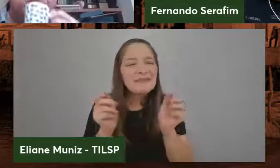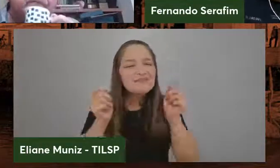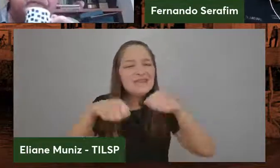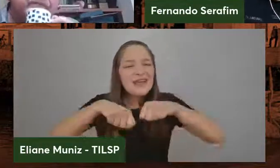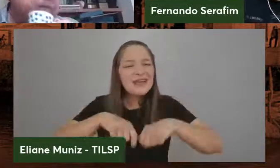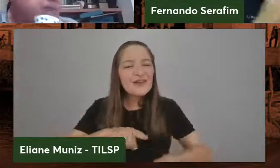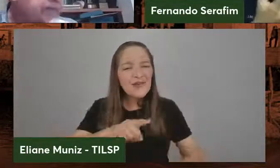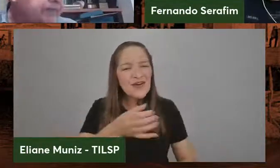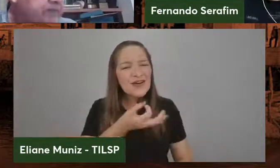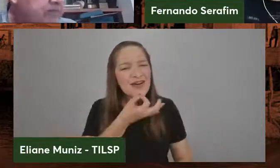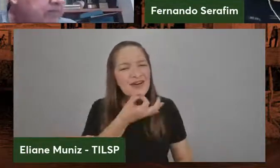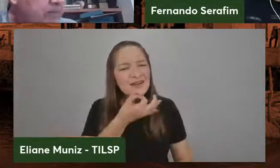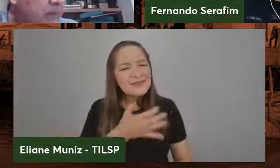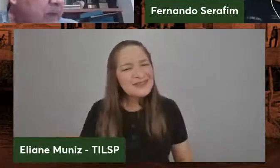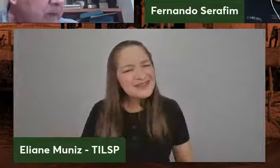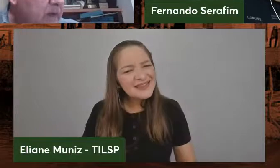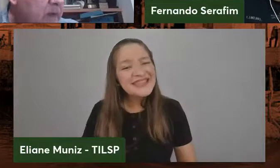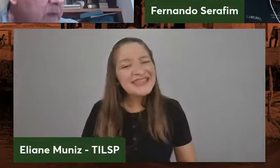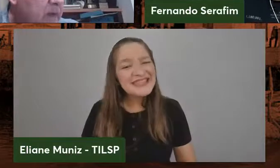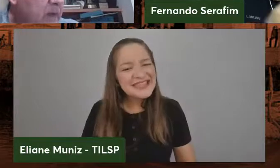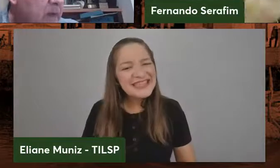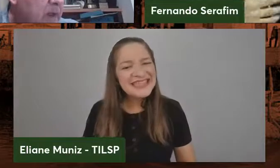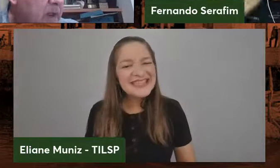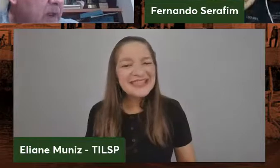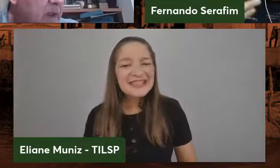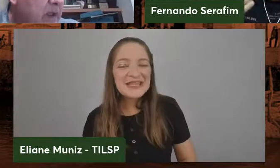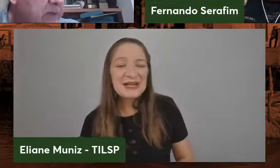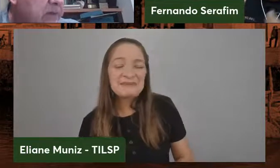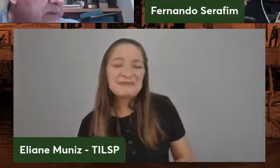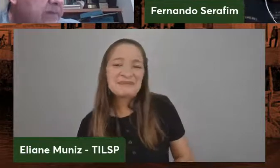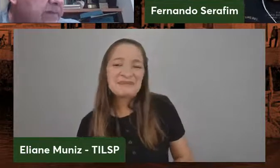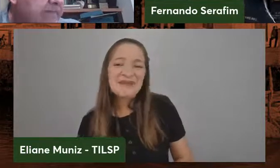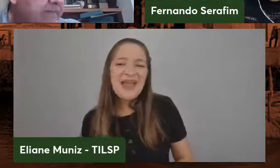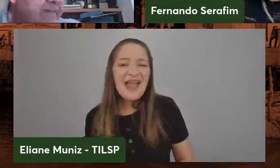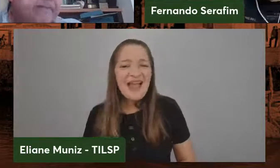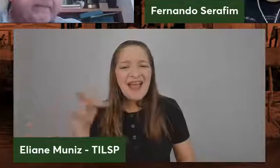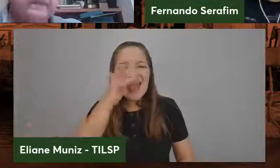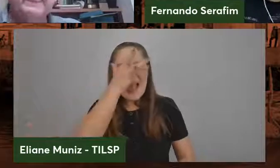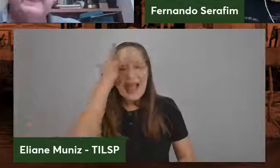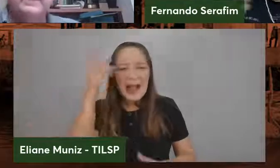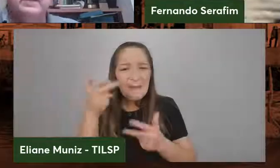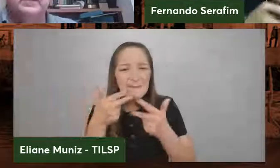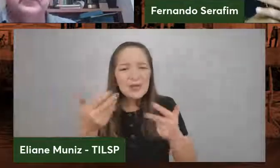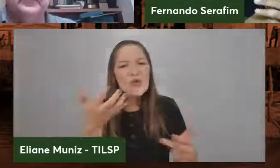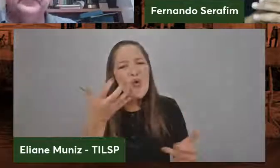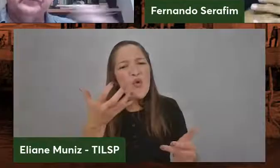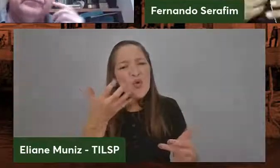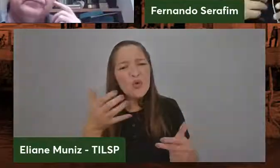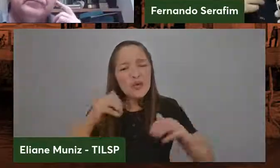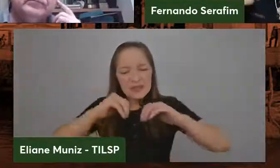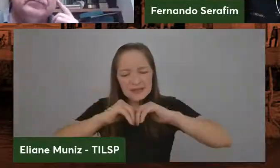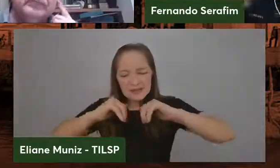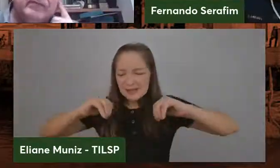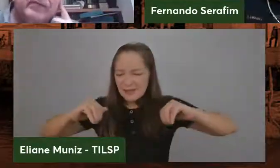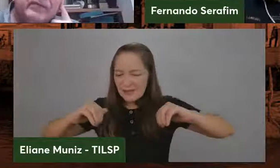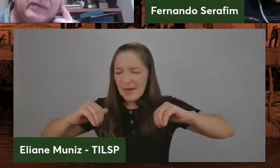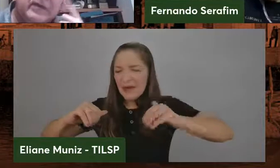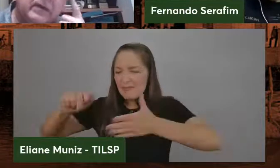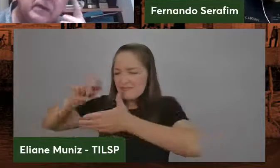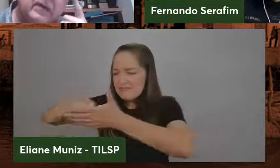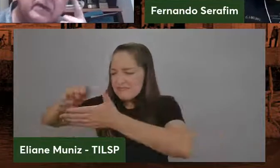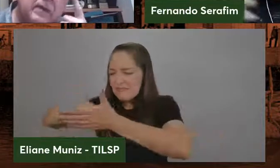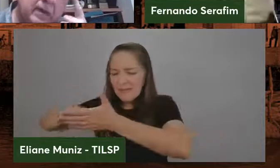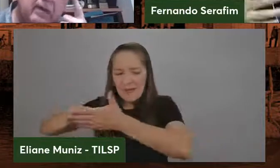esse comentário, né, Milton? Num tempo em que as pessoas insistem em dissociar, né, leitura de escrita. Eu quero